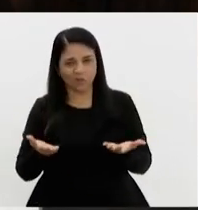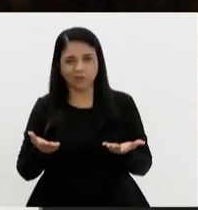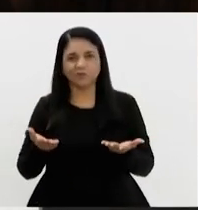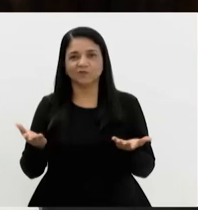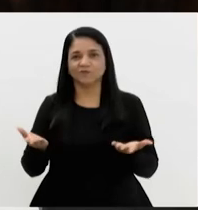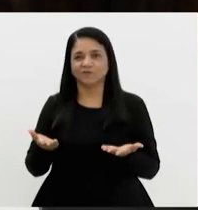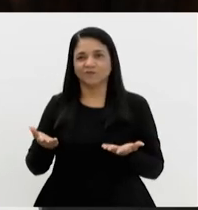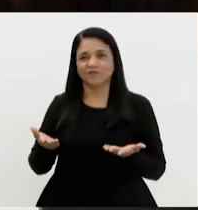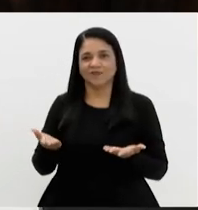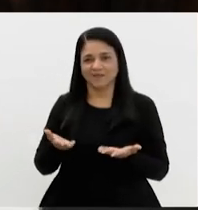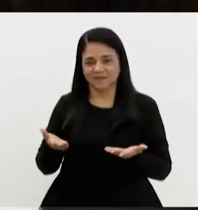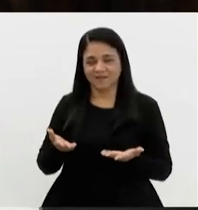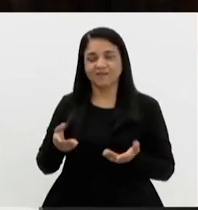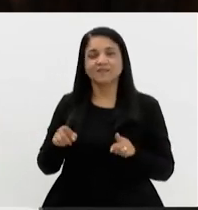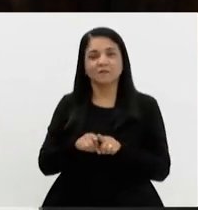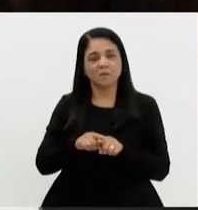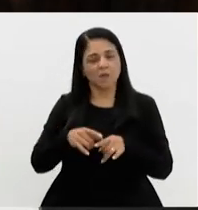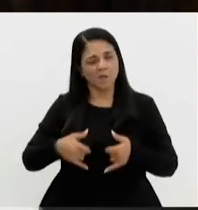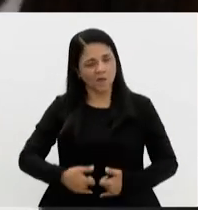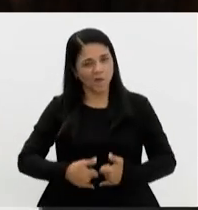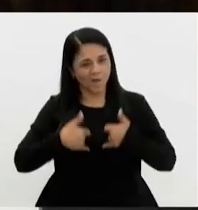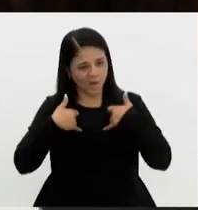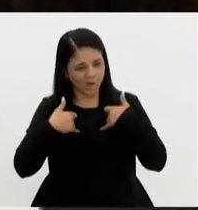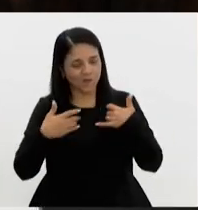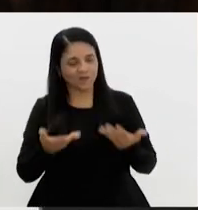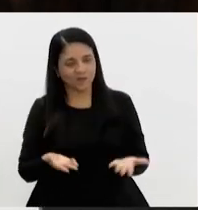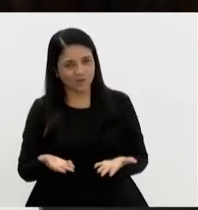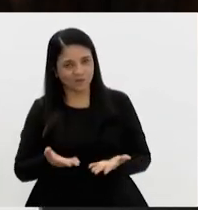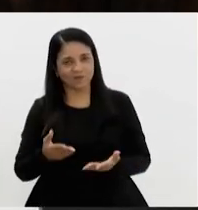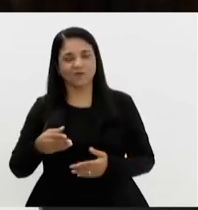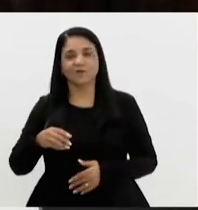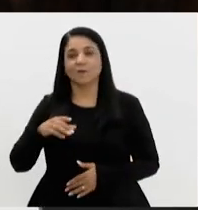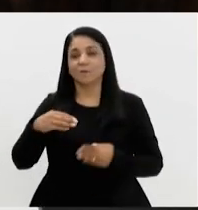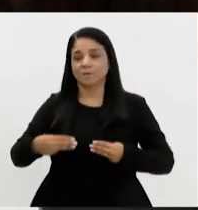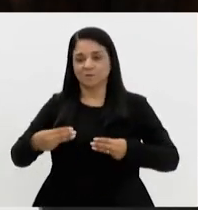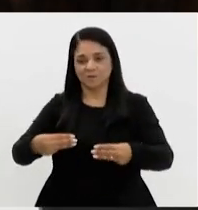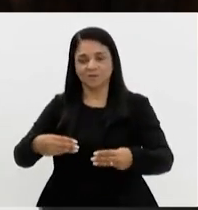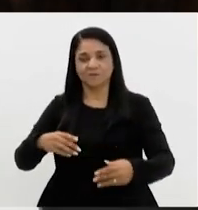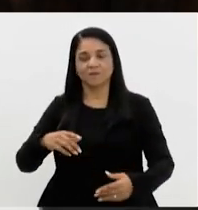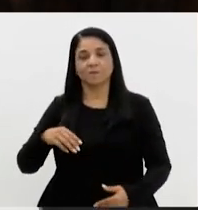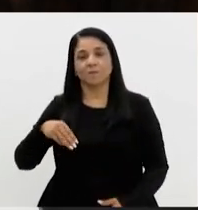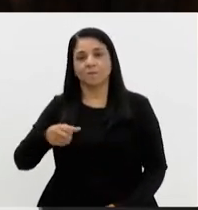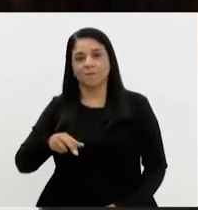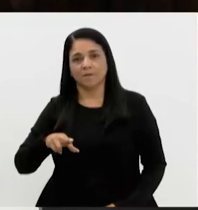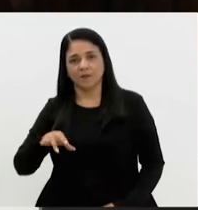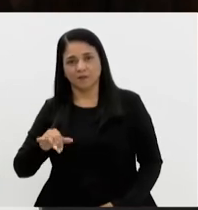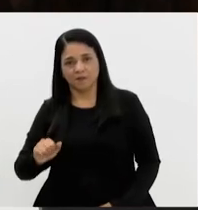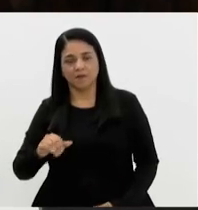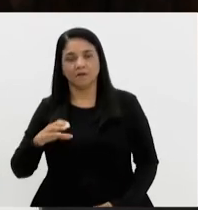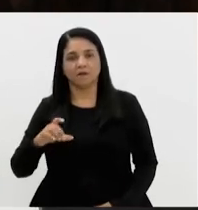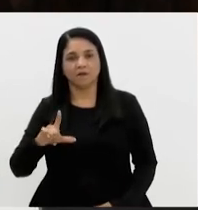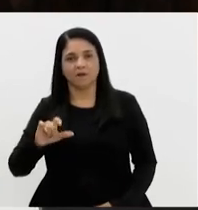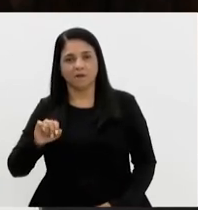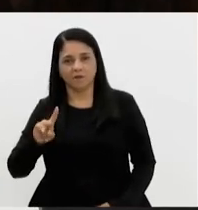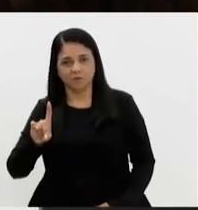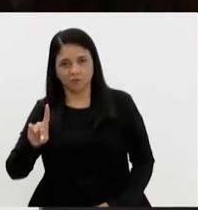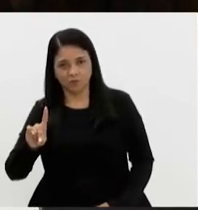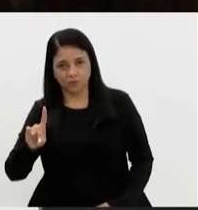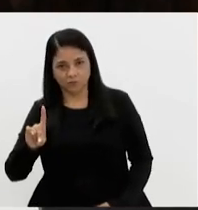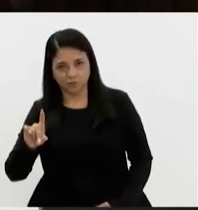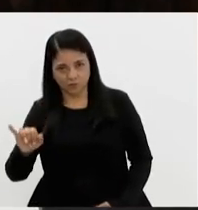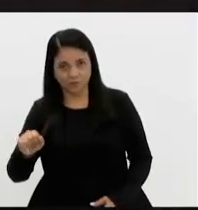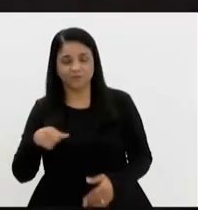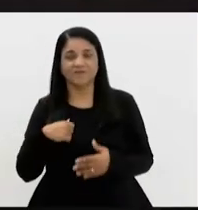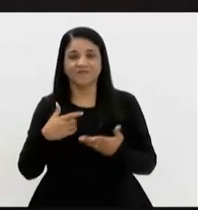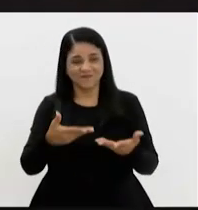ter a ministra Maria Cláudia e sem maior demora a